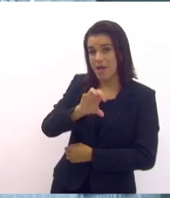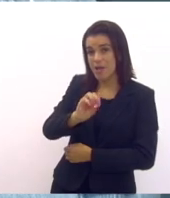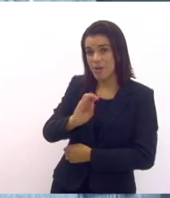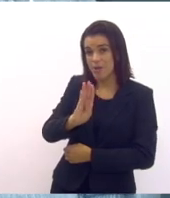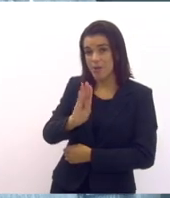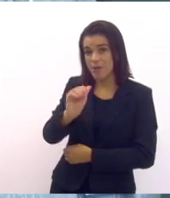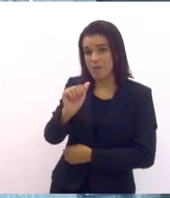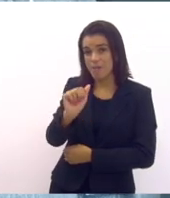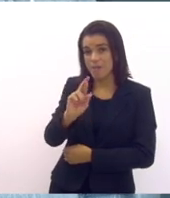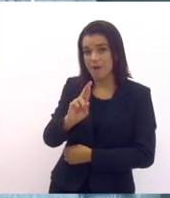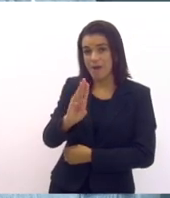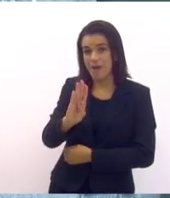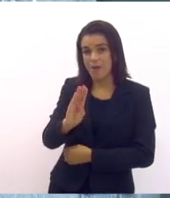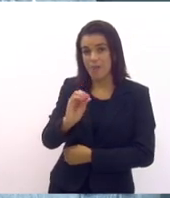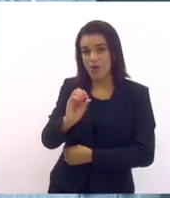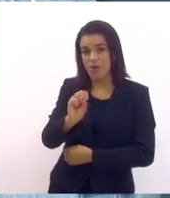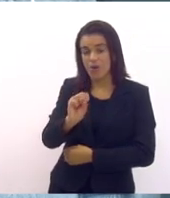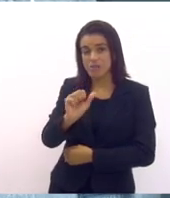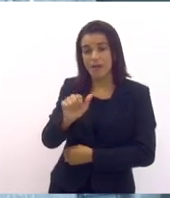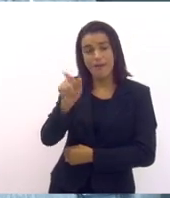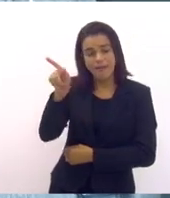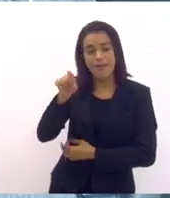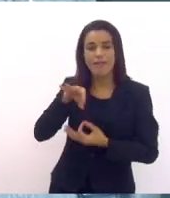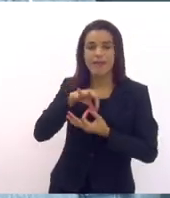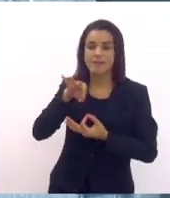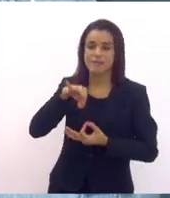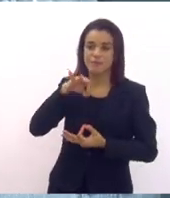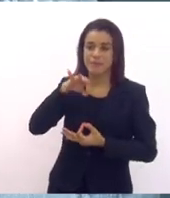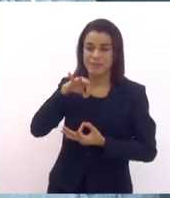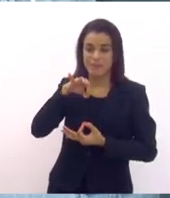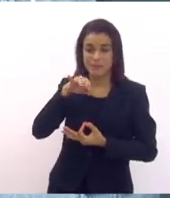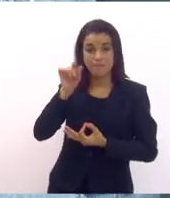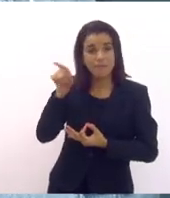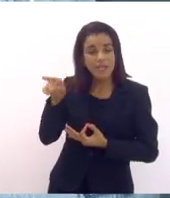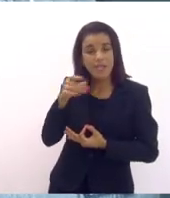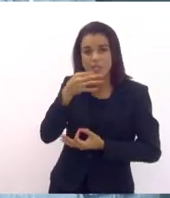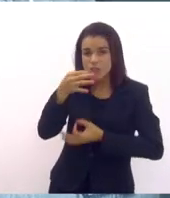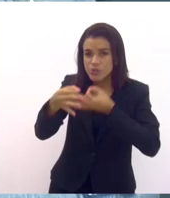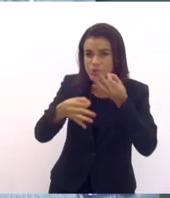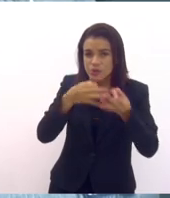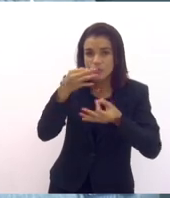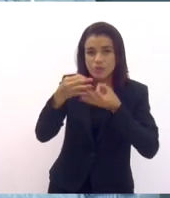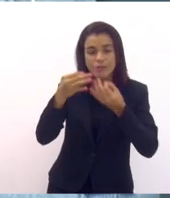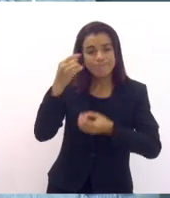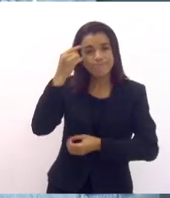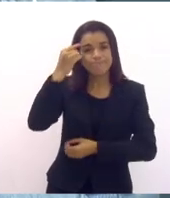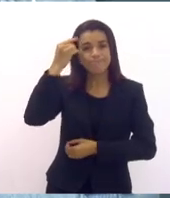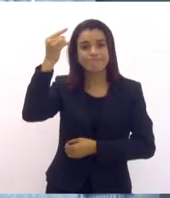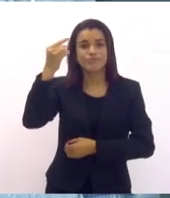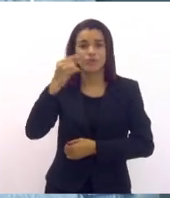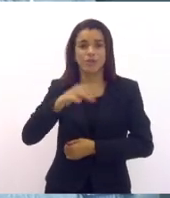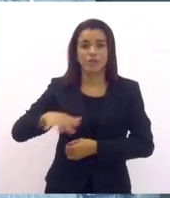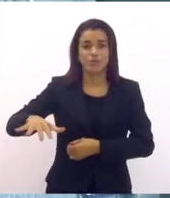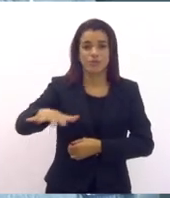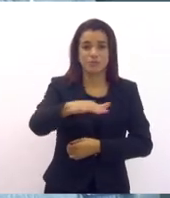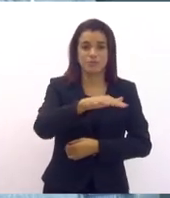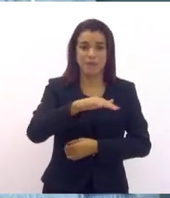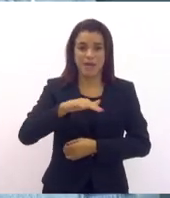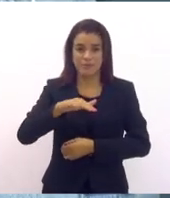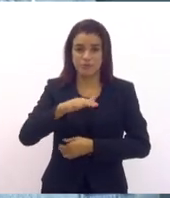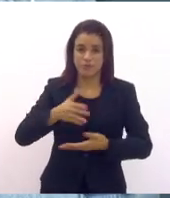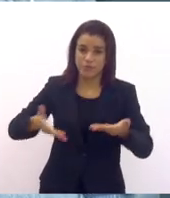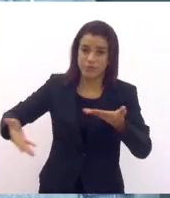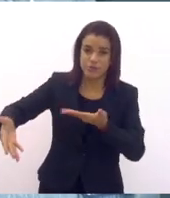livro eh ele é espírita e ele sugere traz a ideia da do espaço de